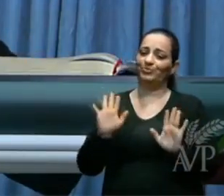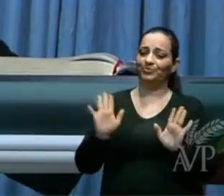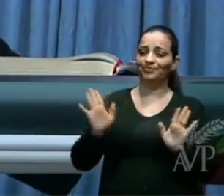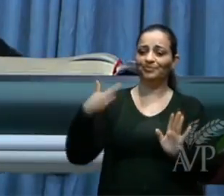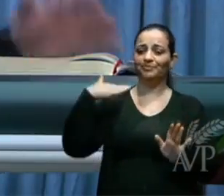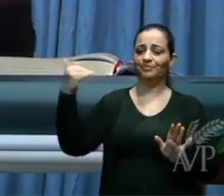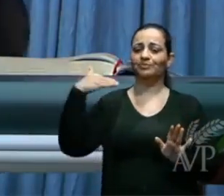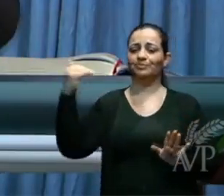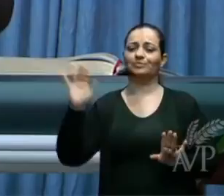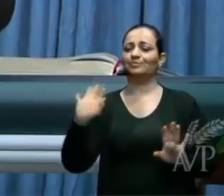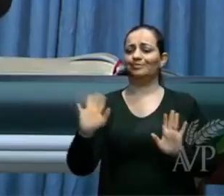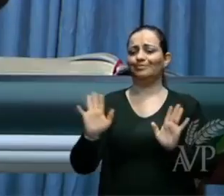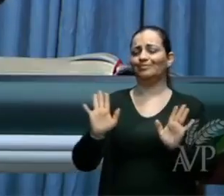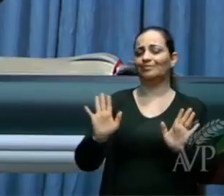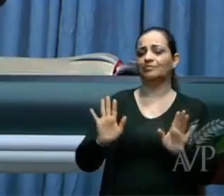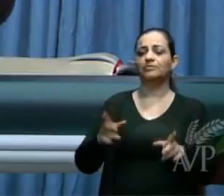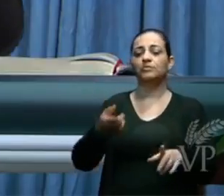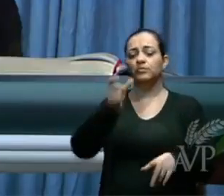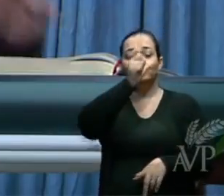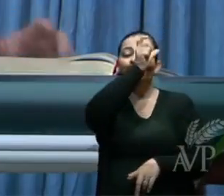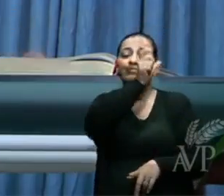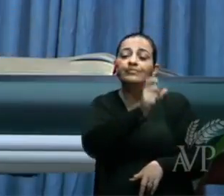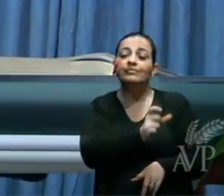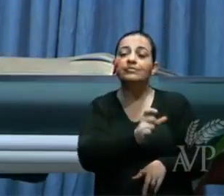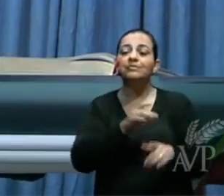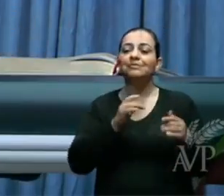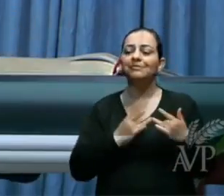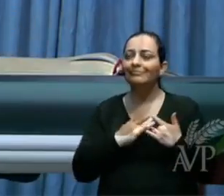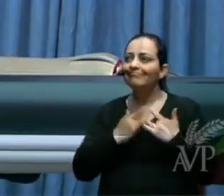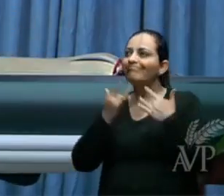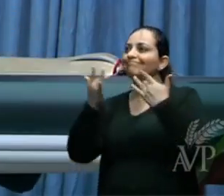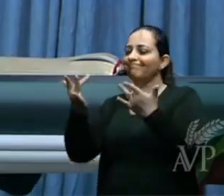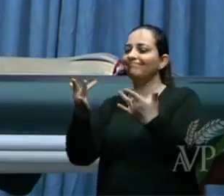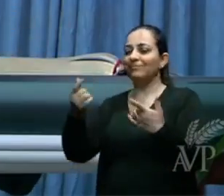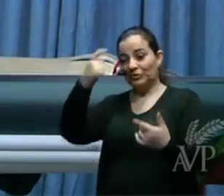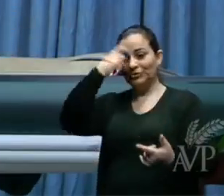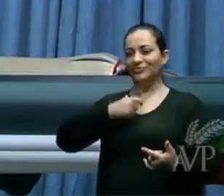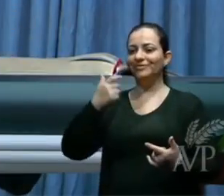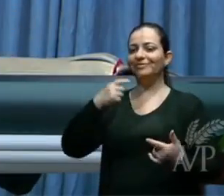chamada não é a pessoa que se oferece